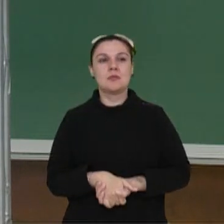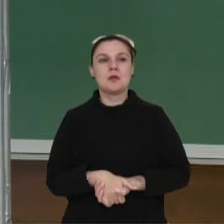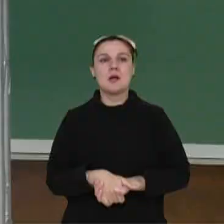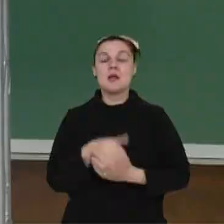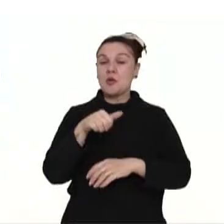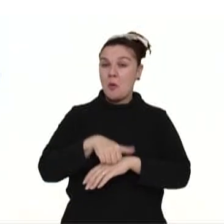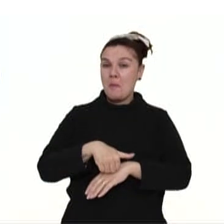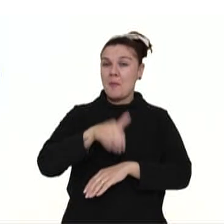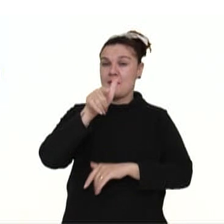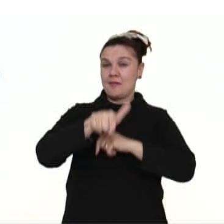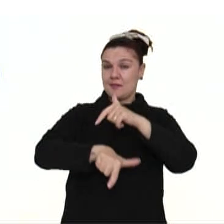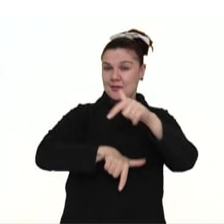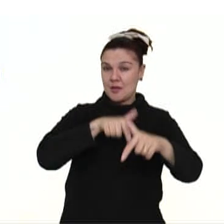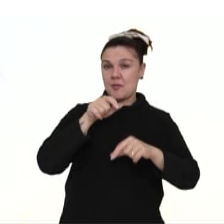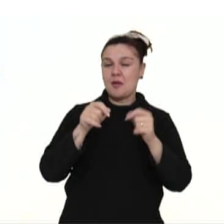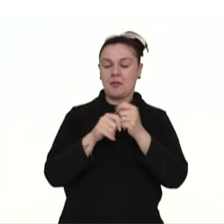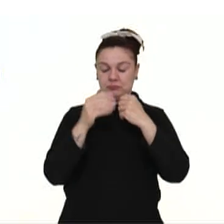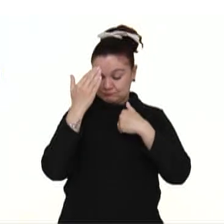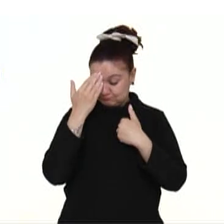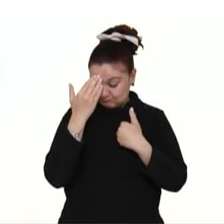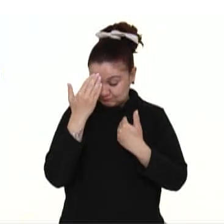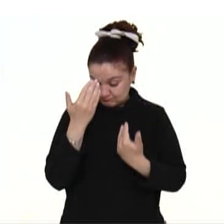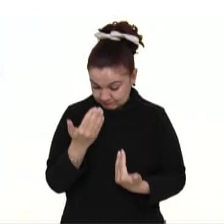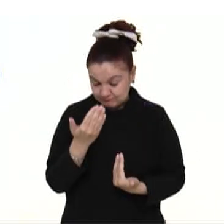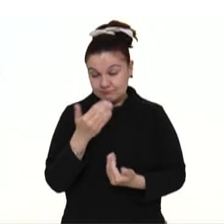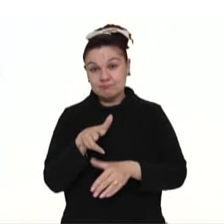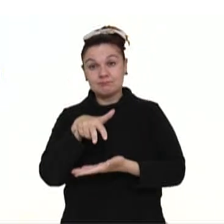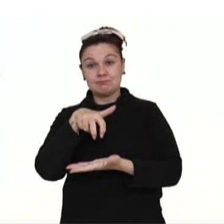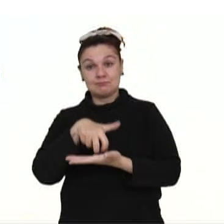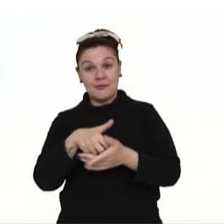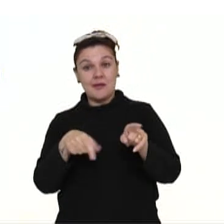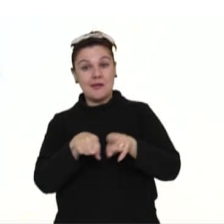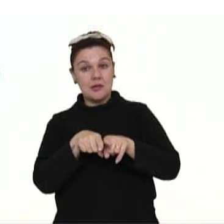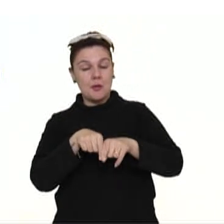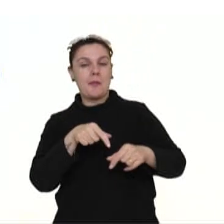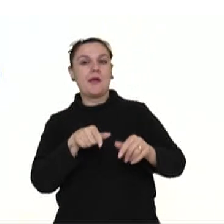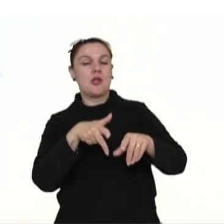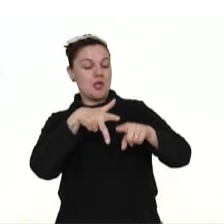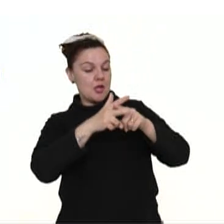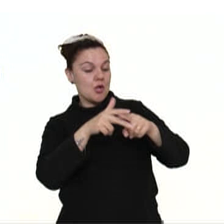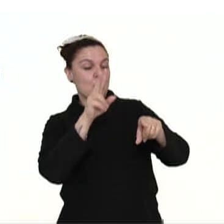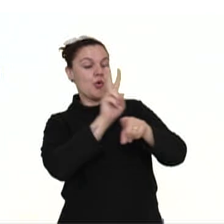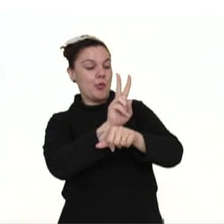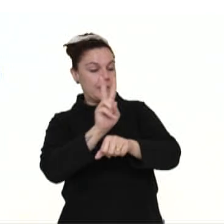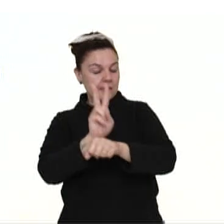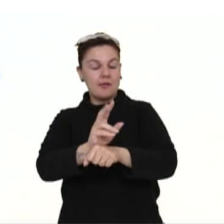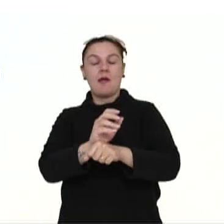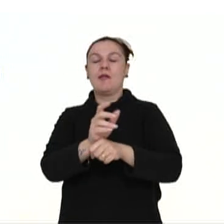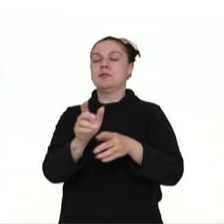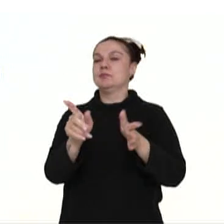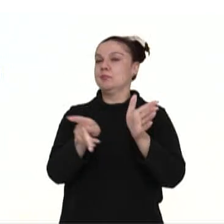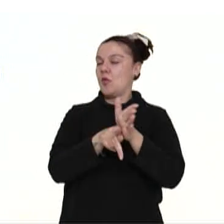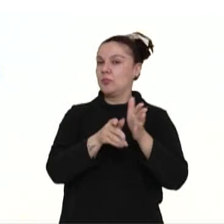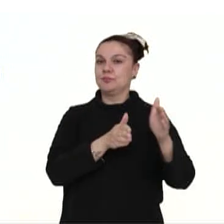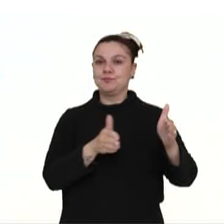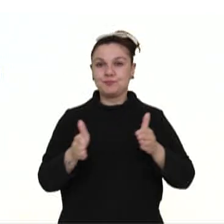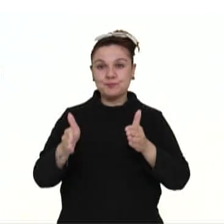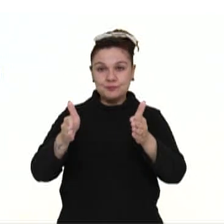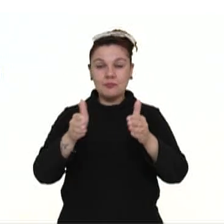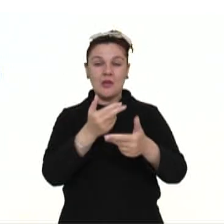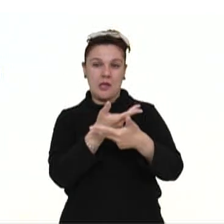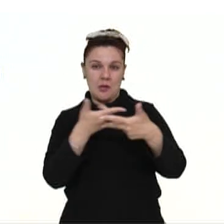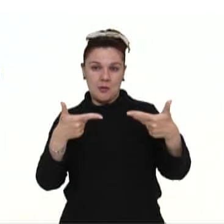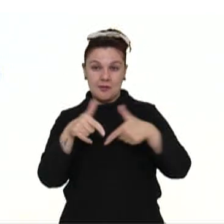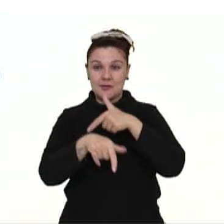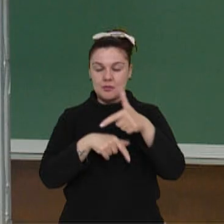Muitos trabalhavam em regime de servidão, e os servos trabalhavam também na manutenção de estradas, entre outros serviços,